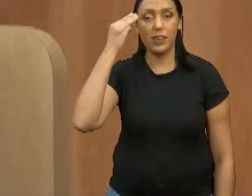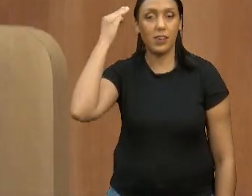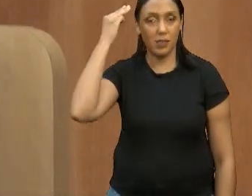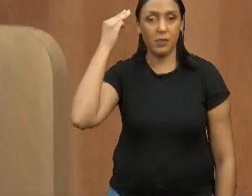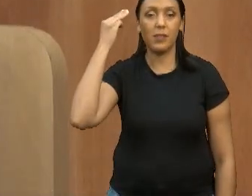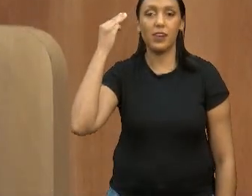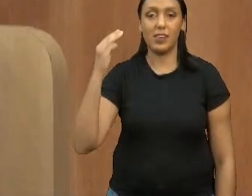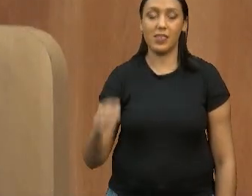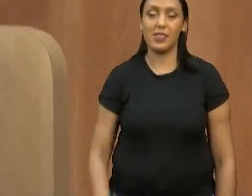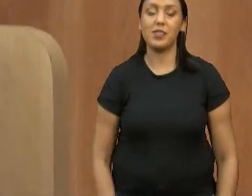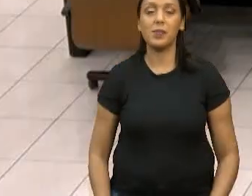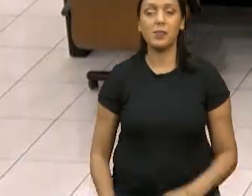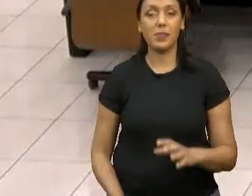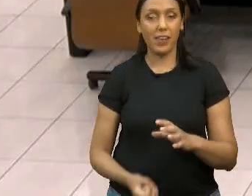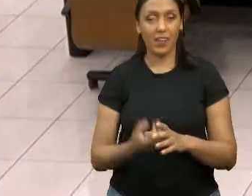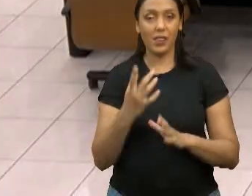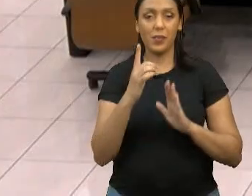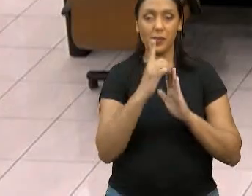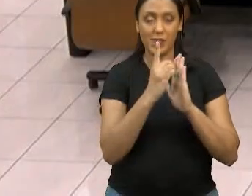de hoje.